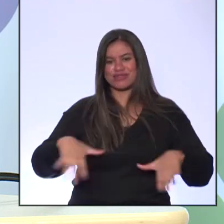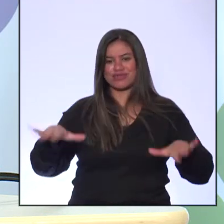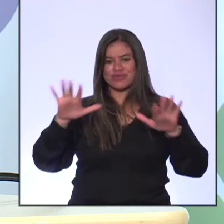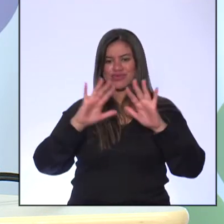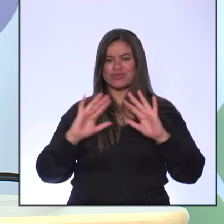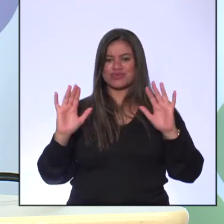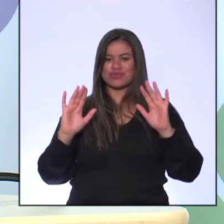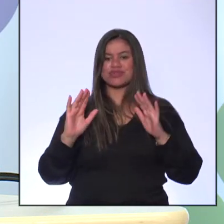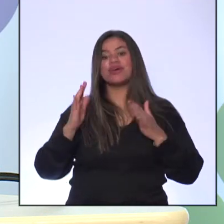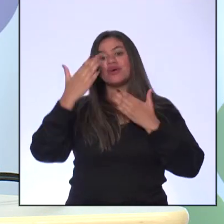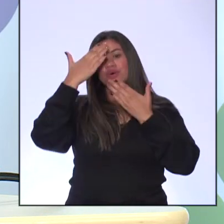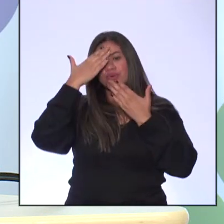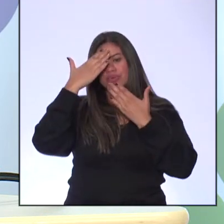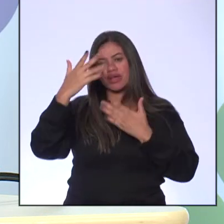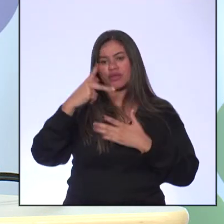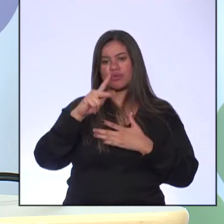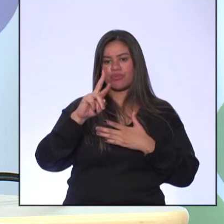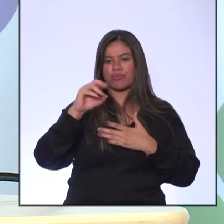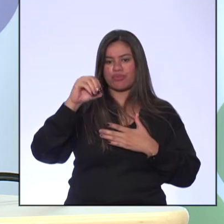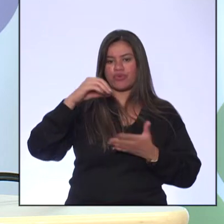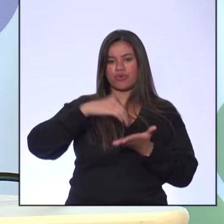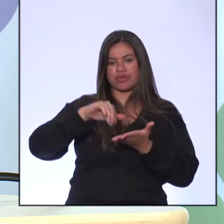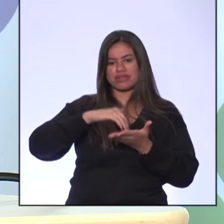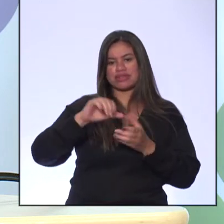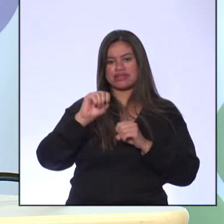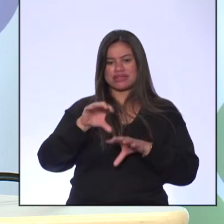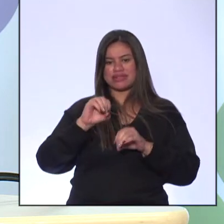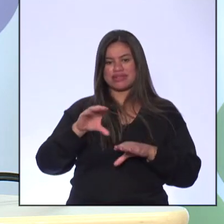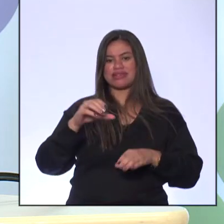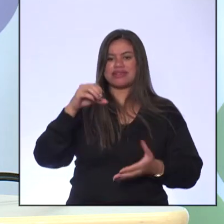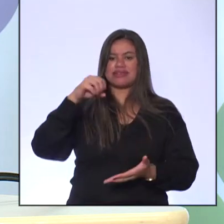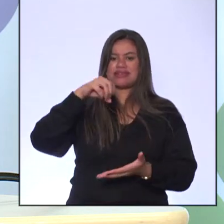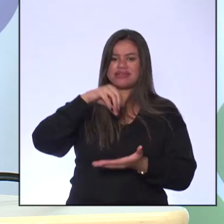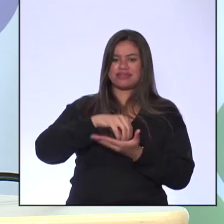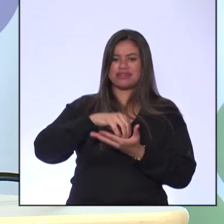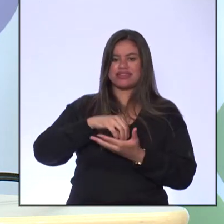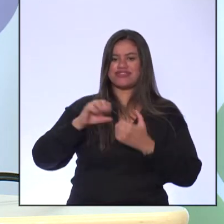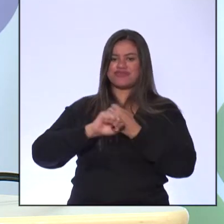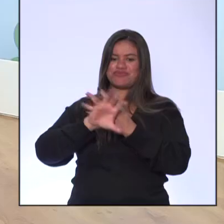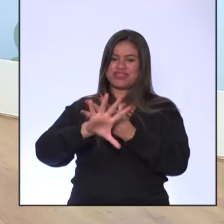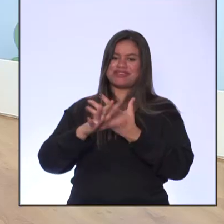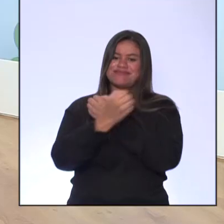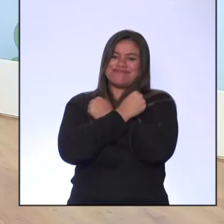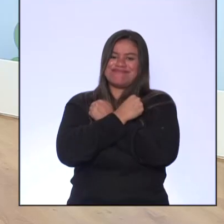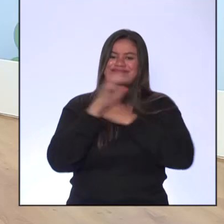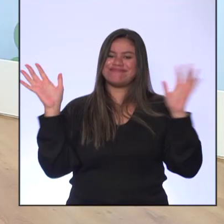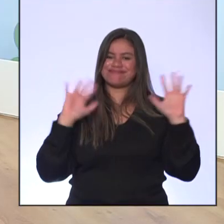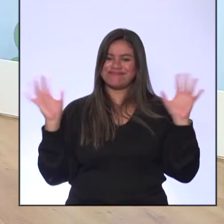aula. Quero agradecer ao Instituto PROA, à Secretaria de Educação e ao Centro de Mídias. Um grande abraço a todos.